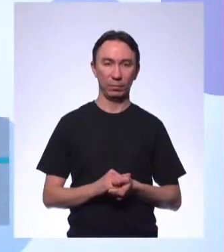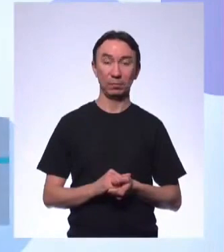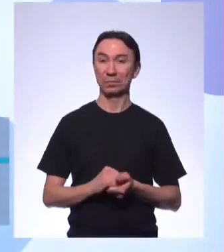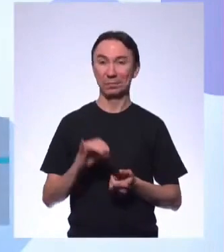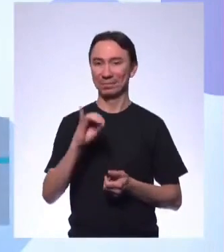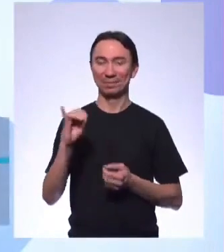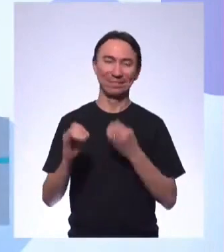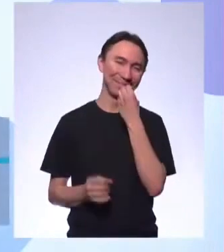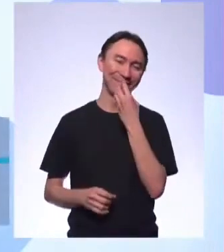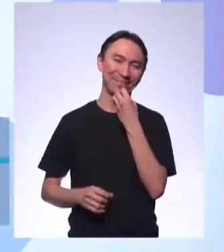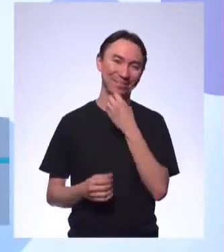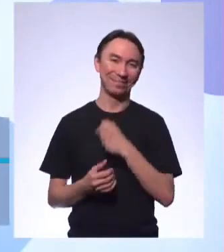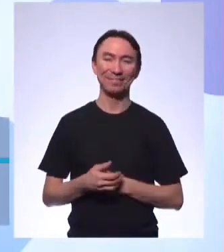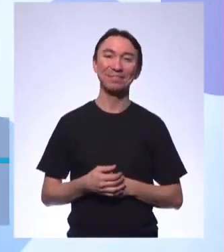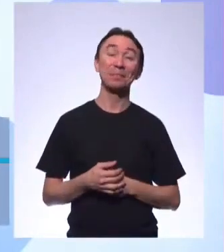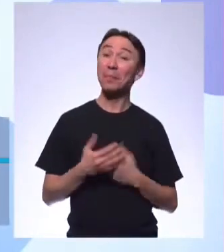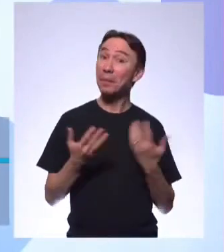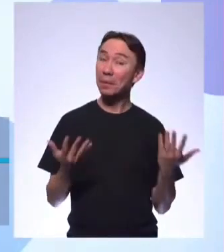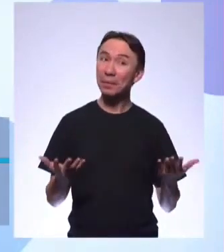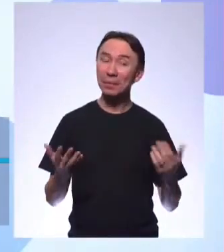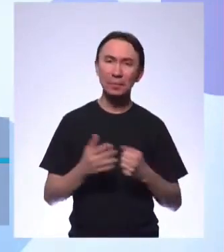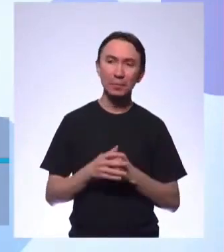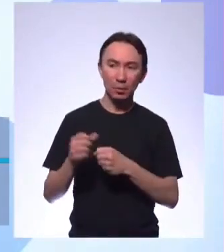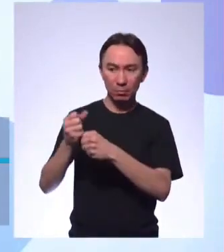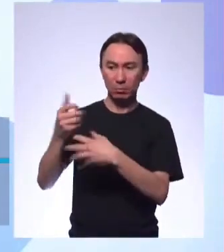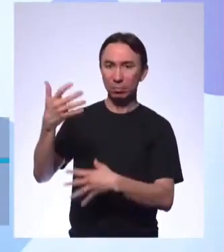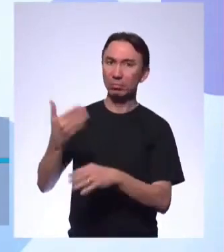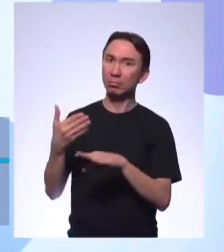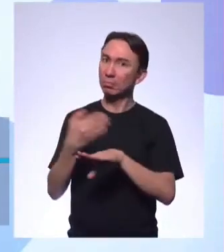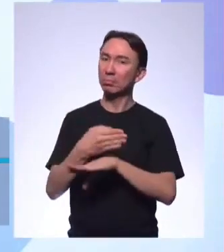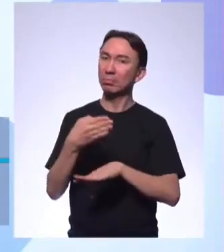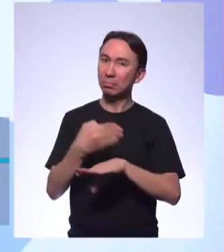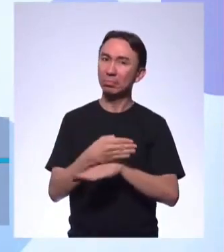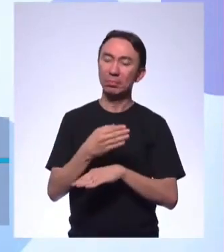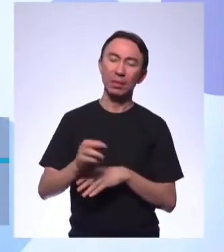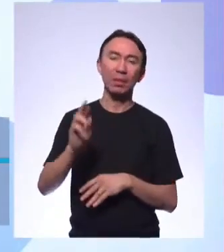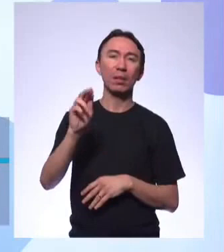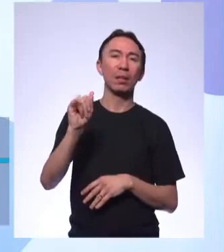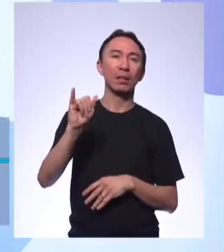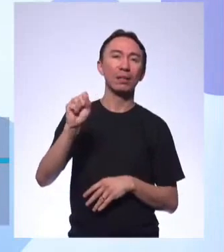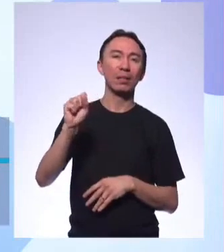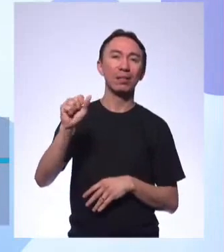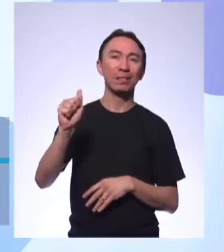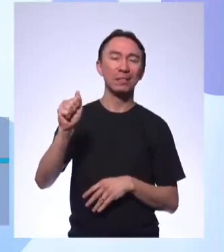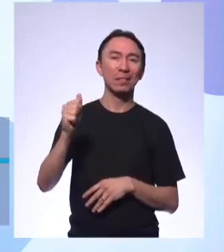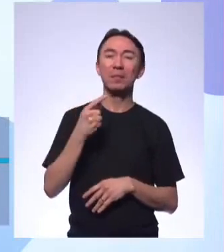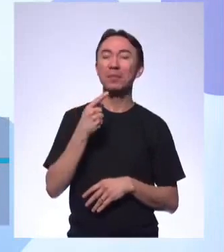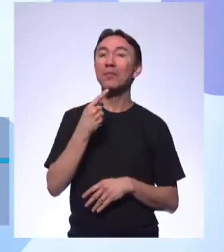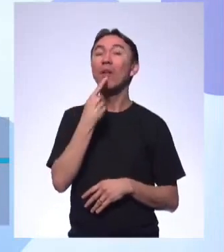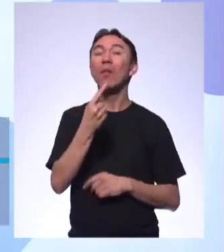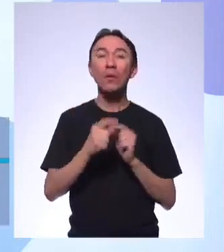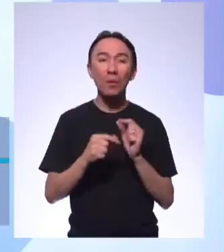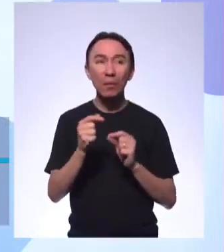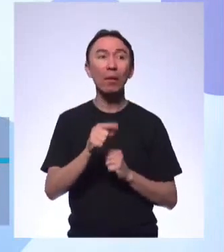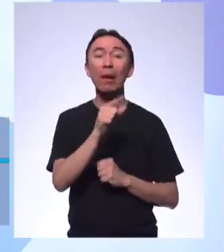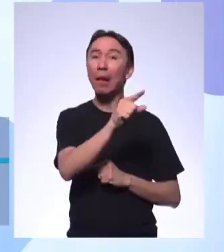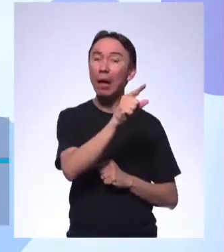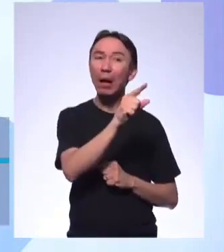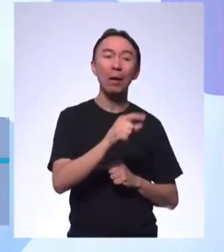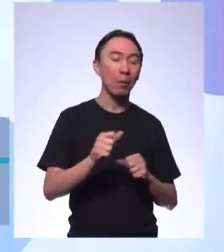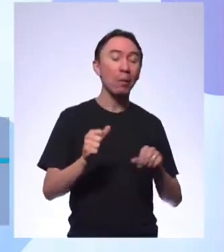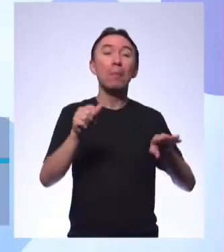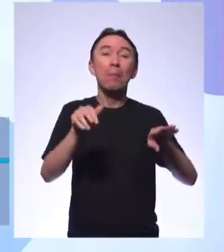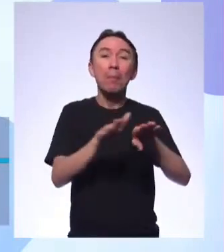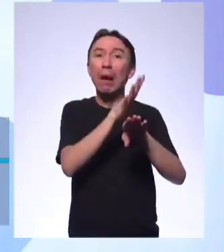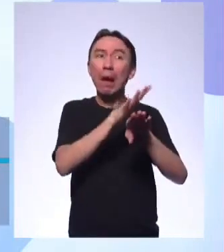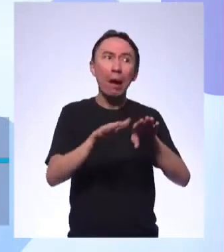Oi, então, professora Tayana, o pessoal participando aqui, a Raíssa diz, pedindo para que o mar não fique bravo, né?